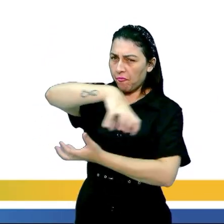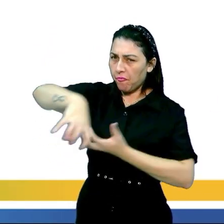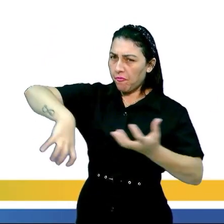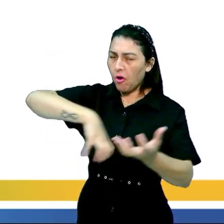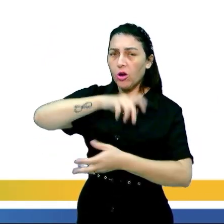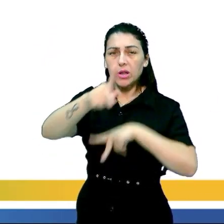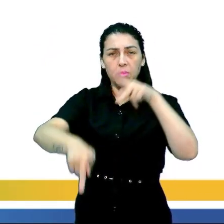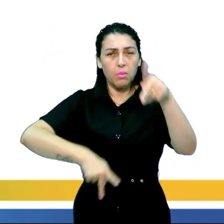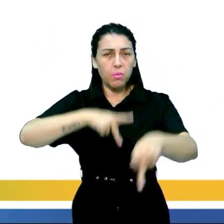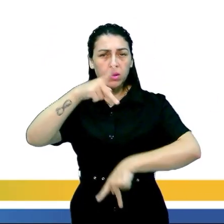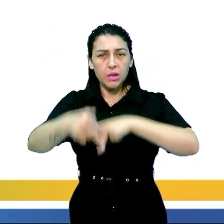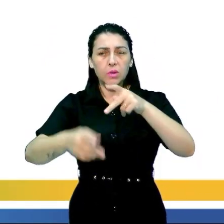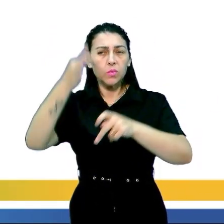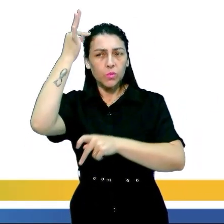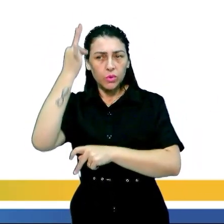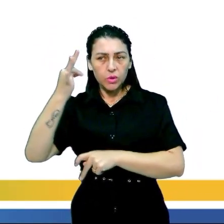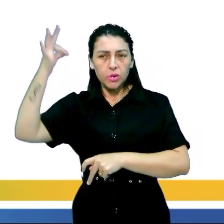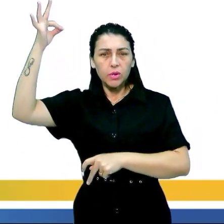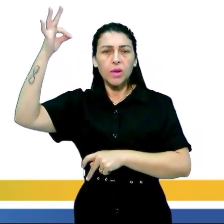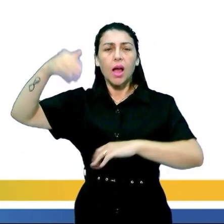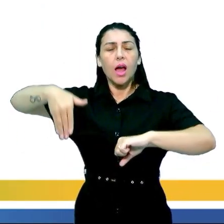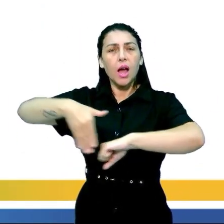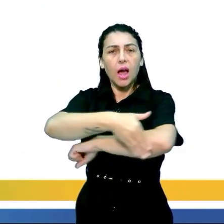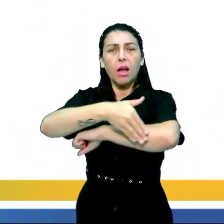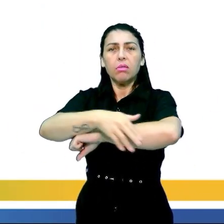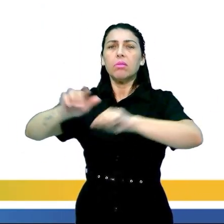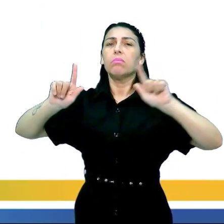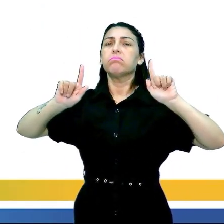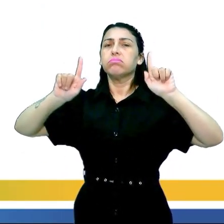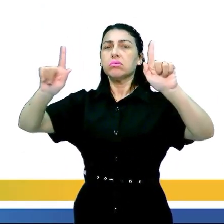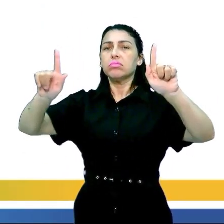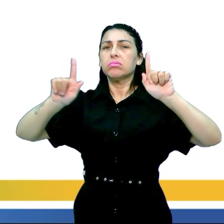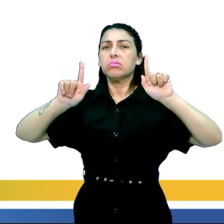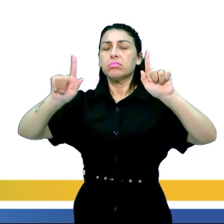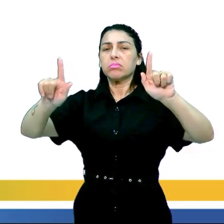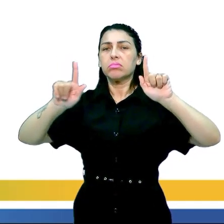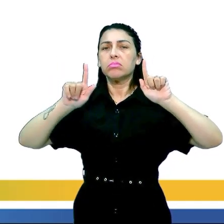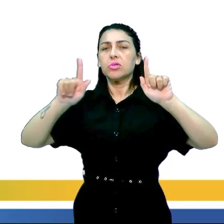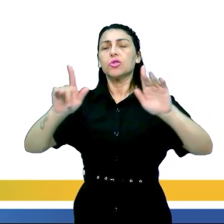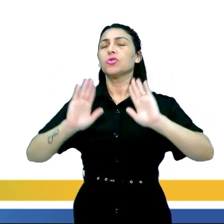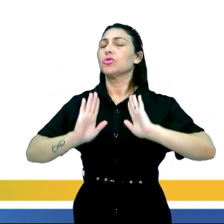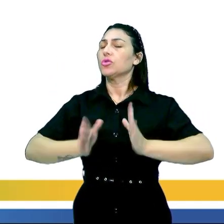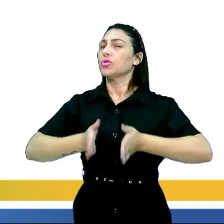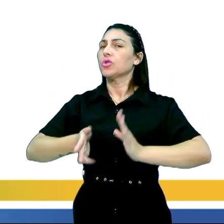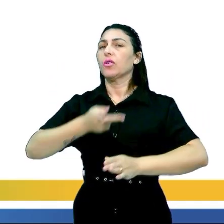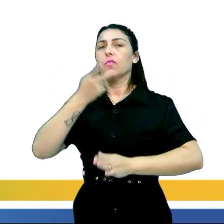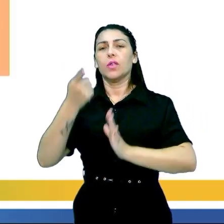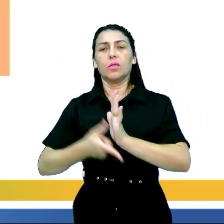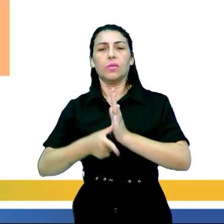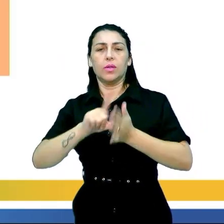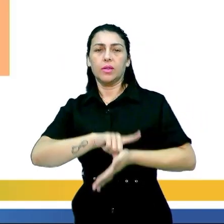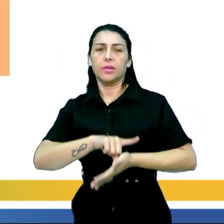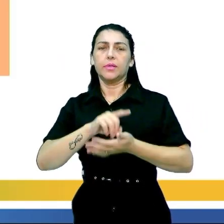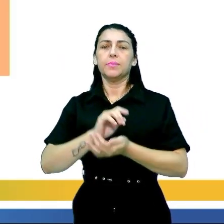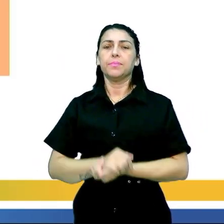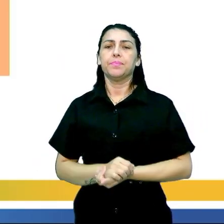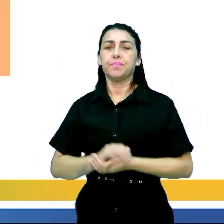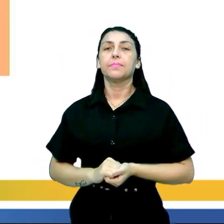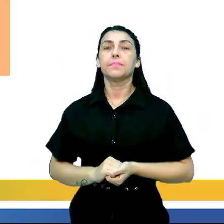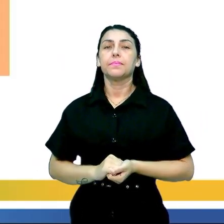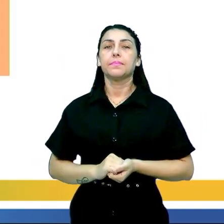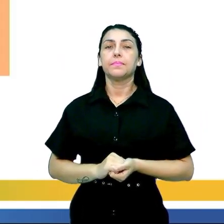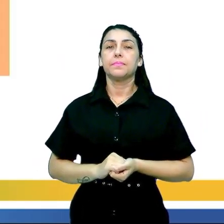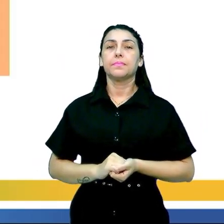na população tunisiana, que tomou as ruas em sinal de protestos, como a gente já falou antes.